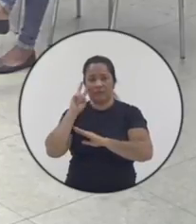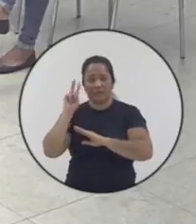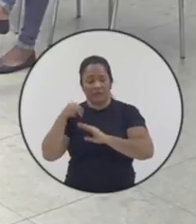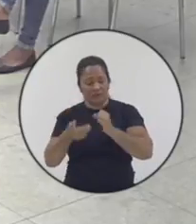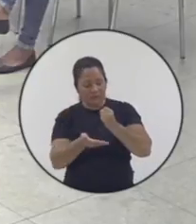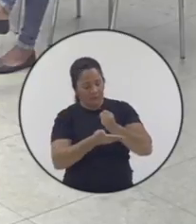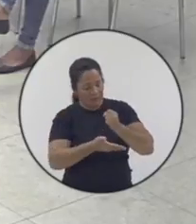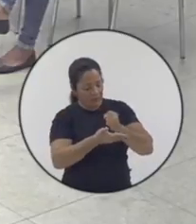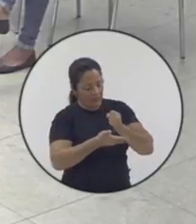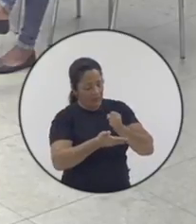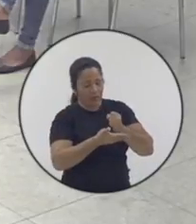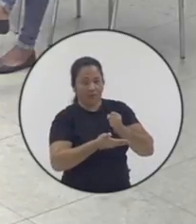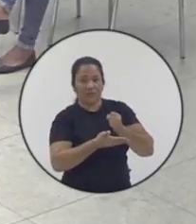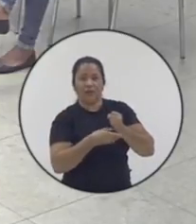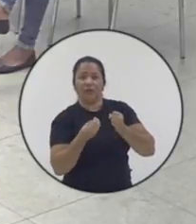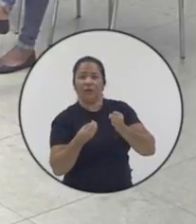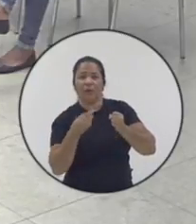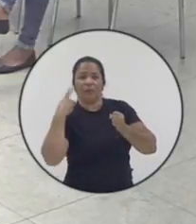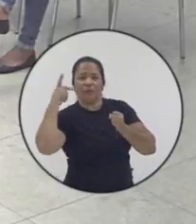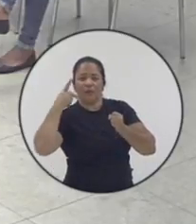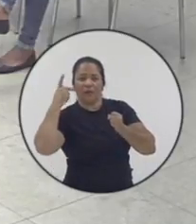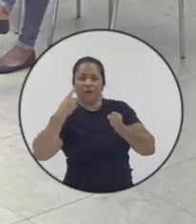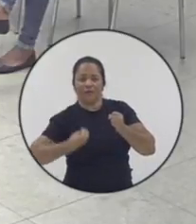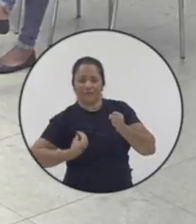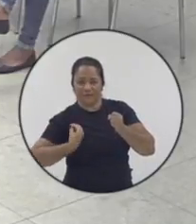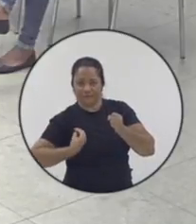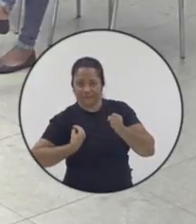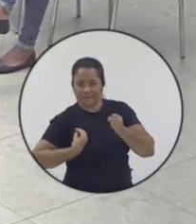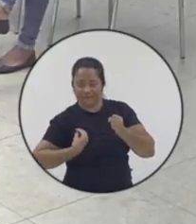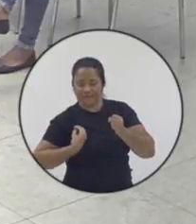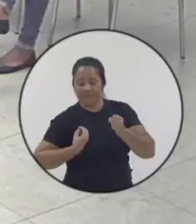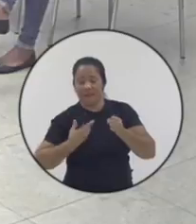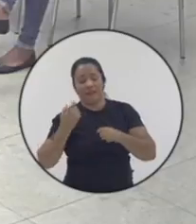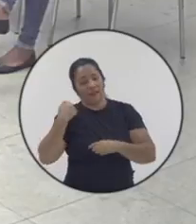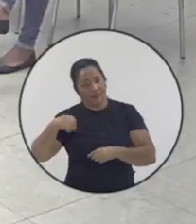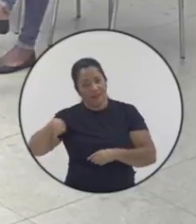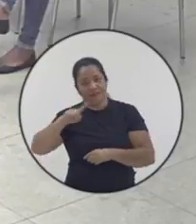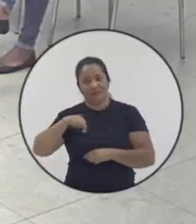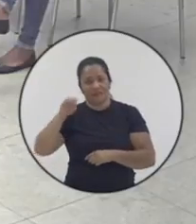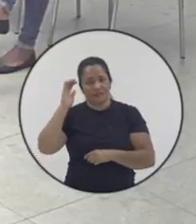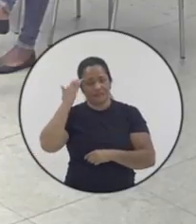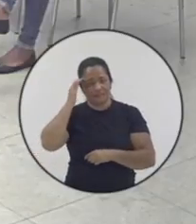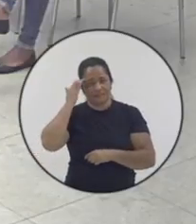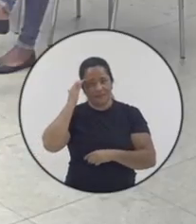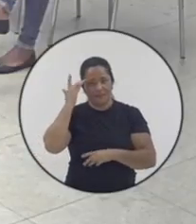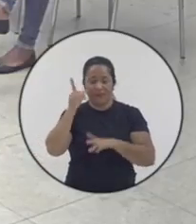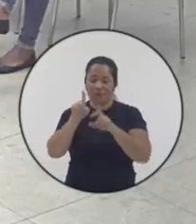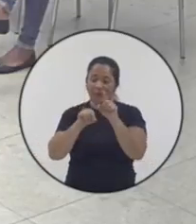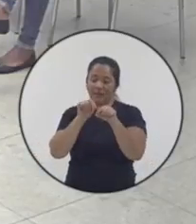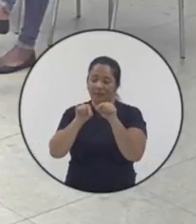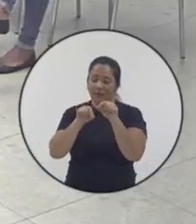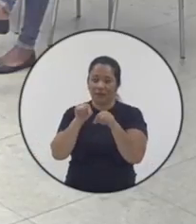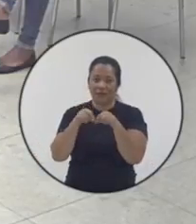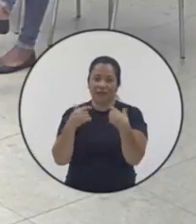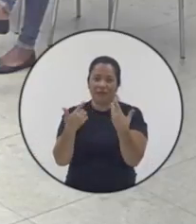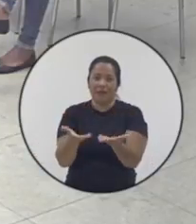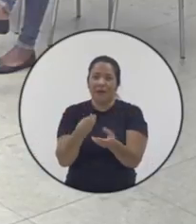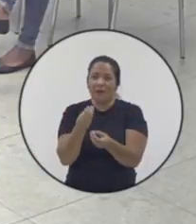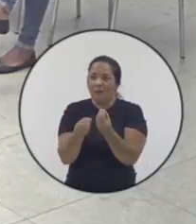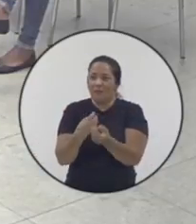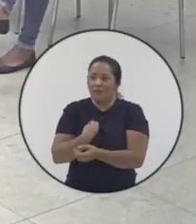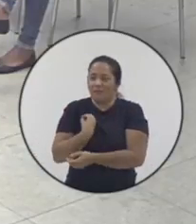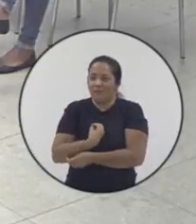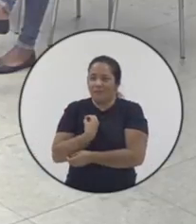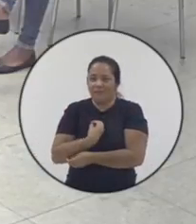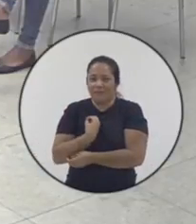de sobrevivência. Então, acho que, no fundo, a gente ainda está tentando entender como, enquanto segmento, a gente sobrevive. Acho que a